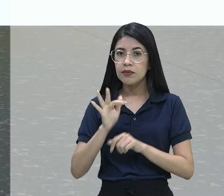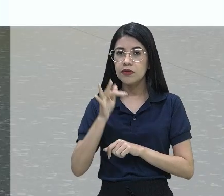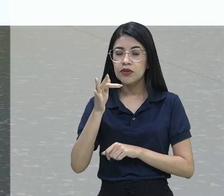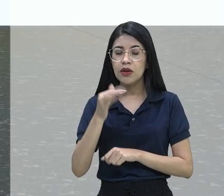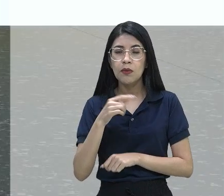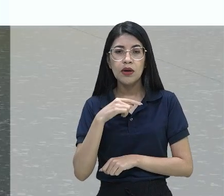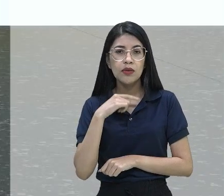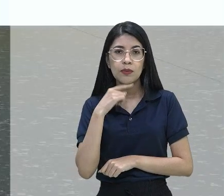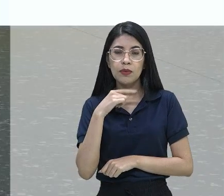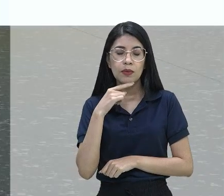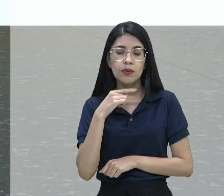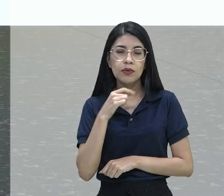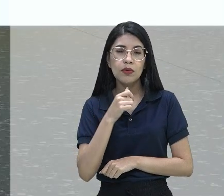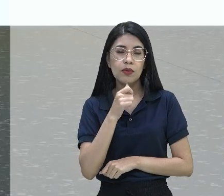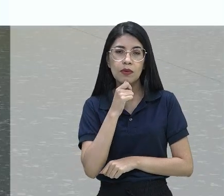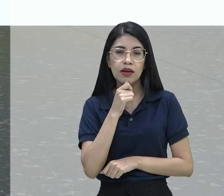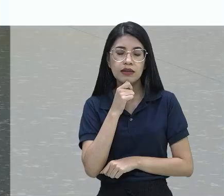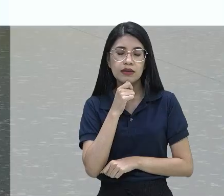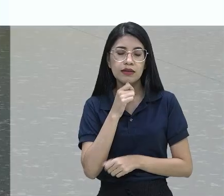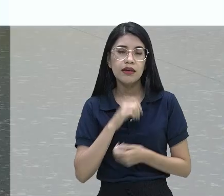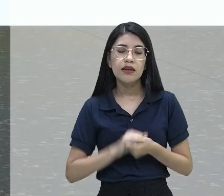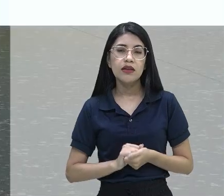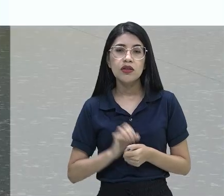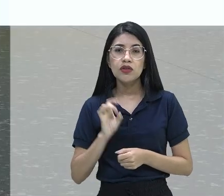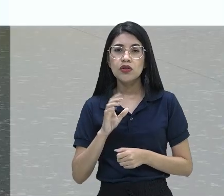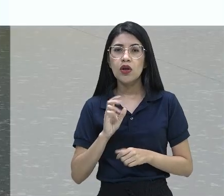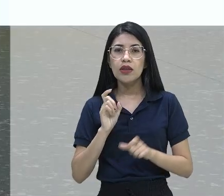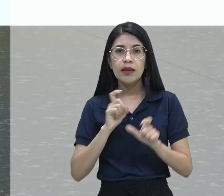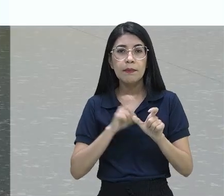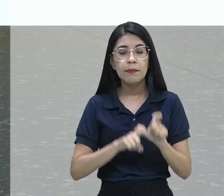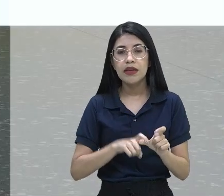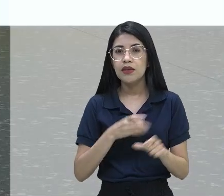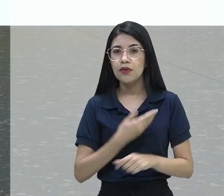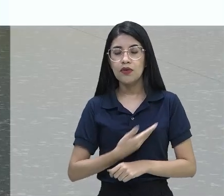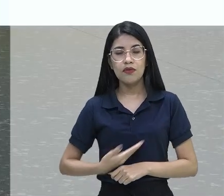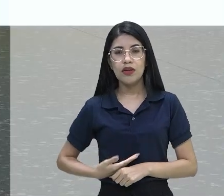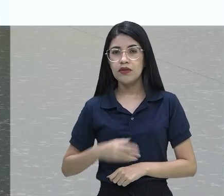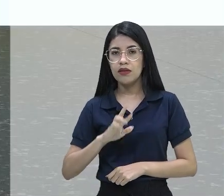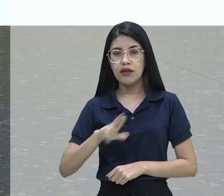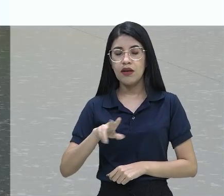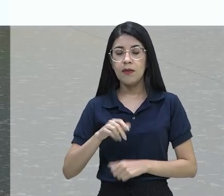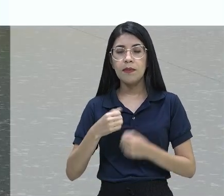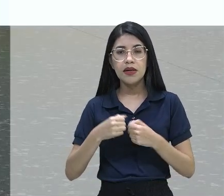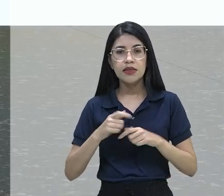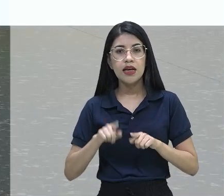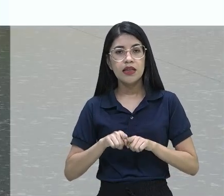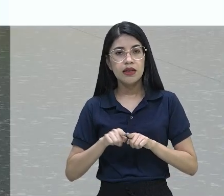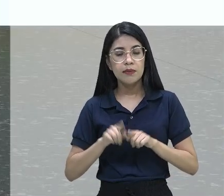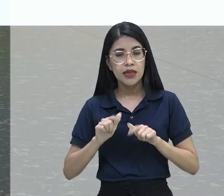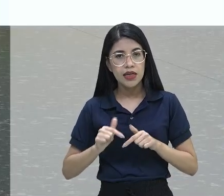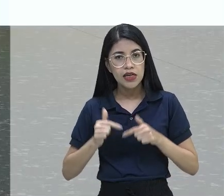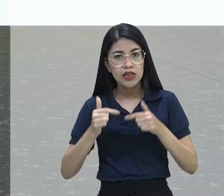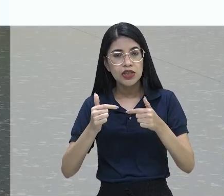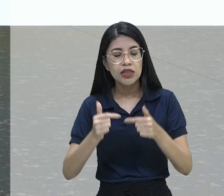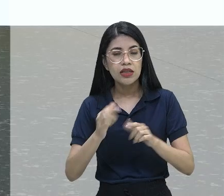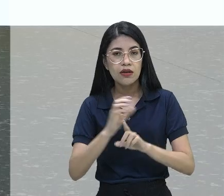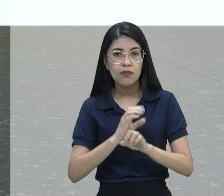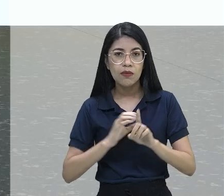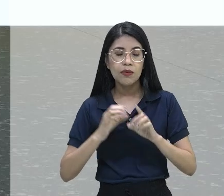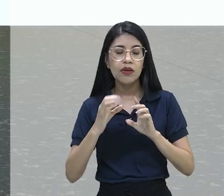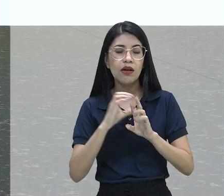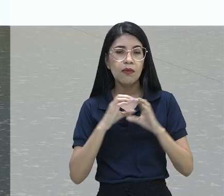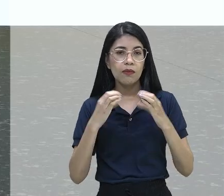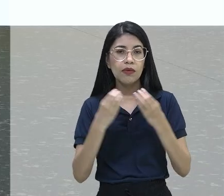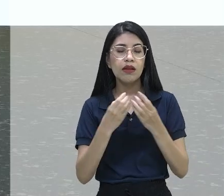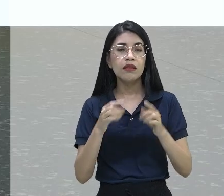ficar dependendo, né, da parte governamental. Nós também precisamos agir como comunidade, então como uma localidade,